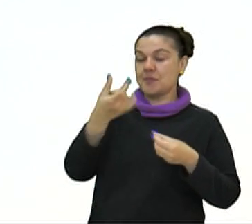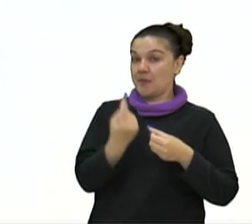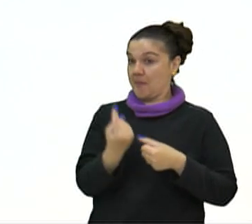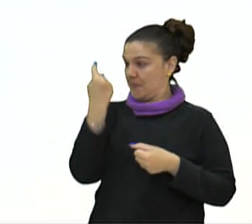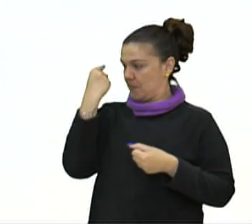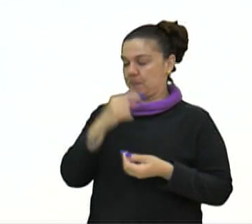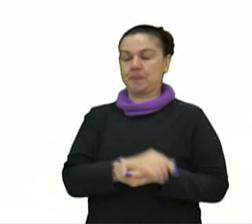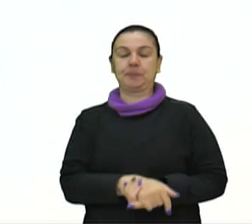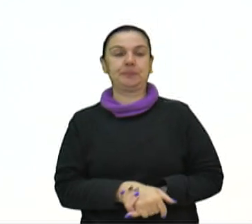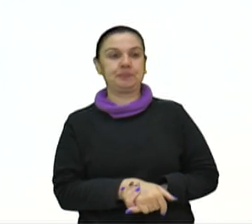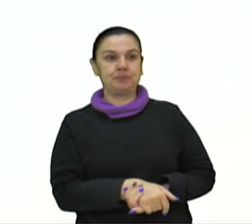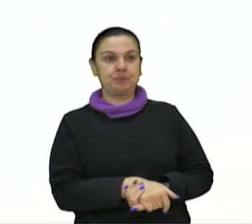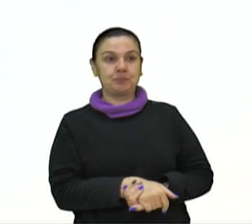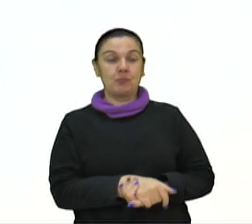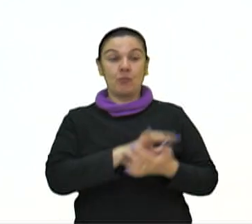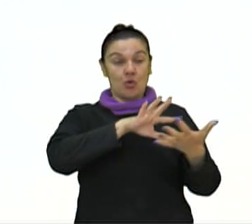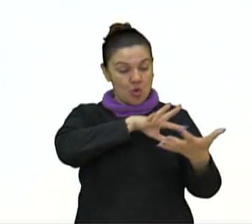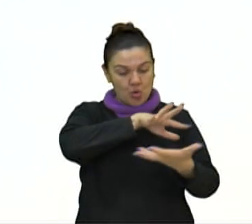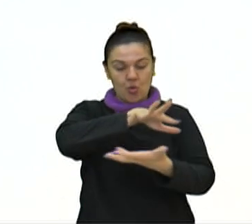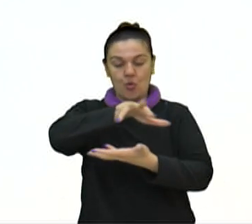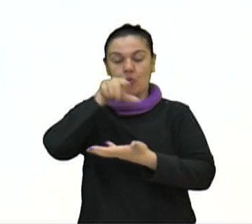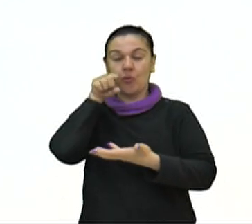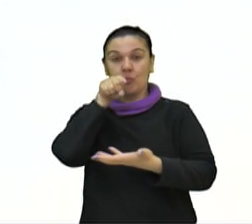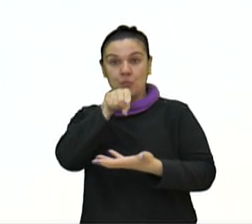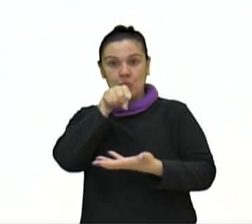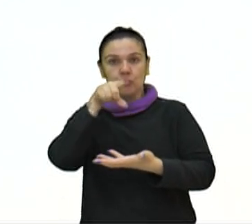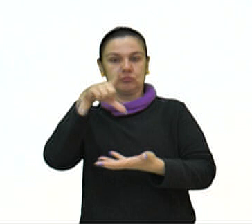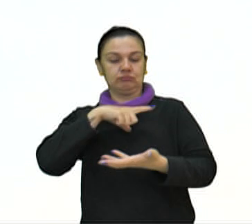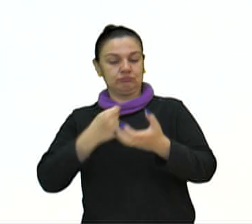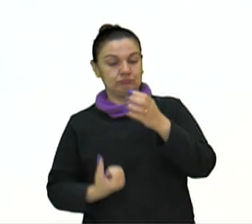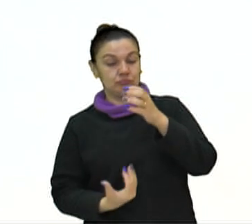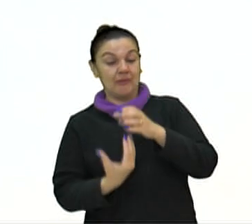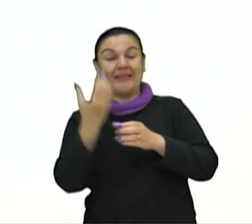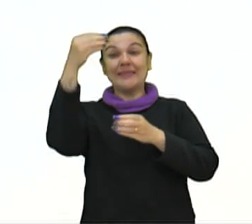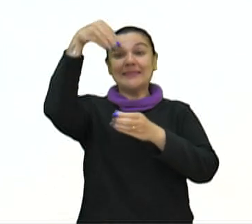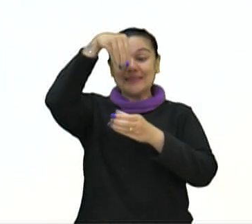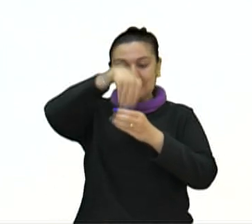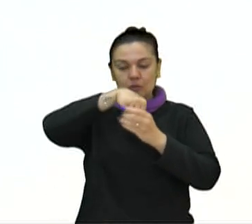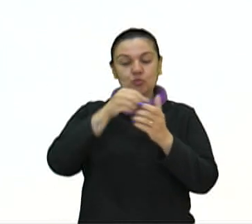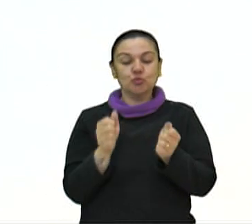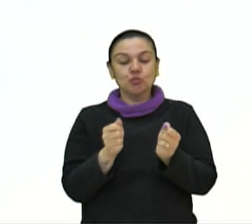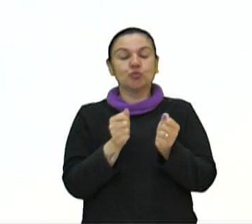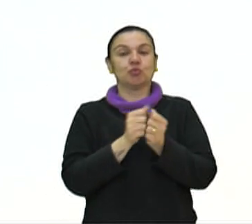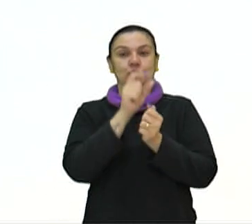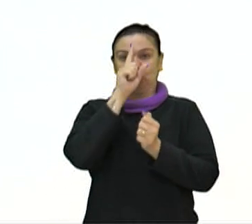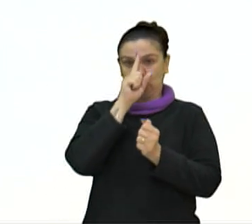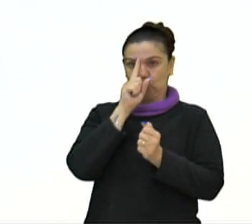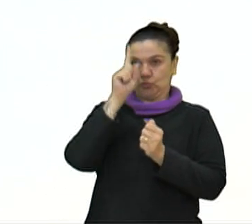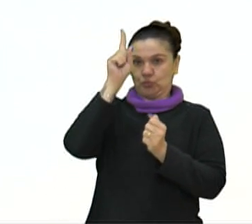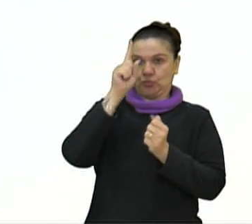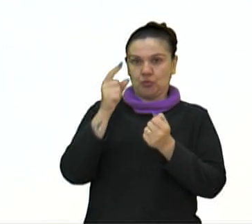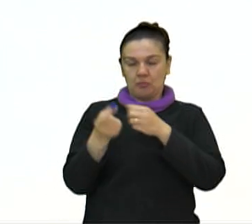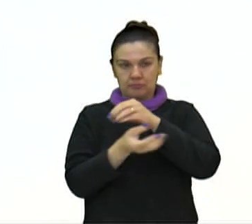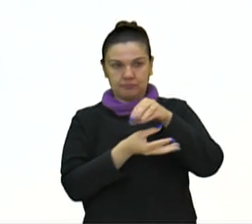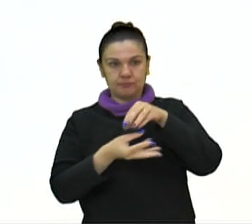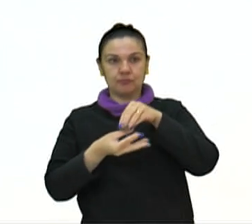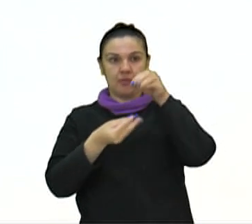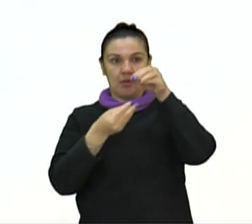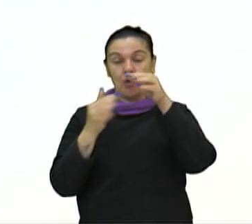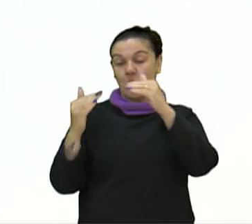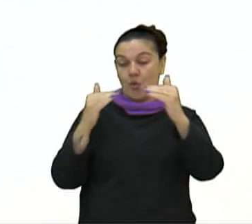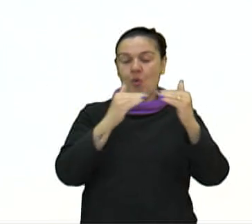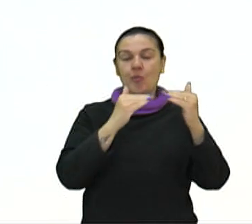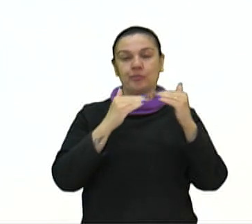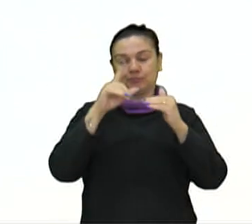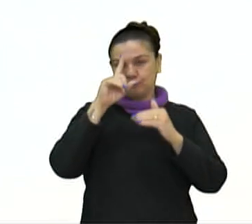aula anterior. O mundo, para Spinoza, existe em Deus e, em essência, coincide com